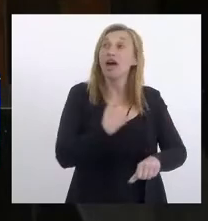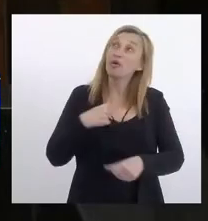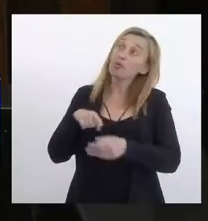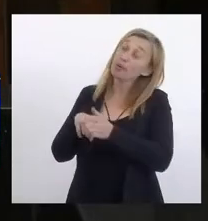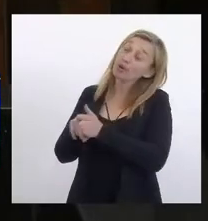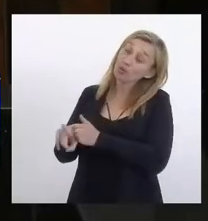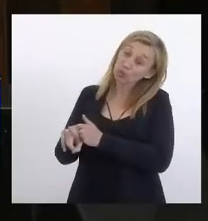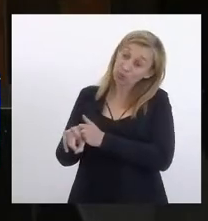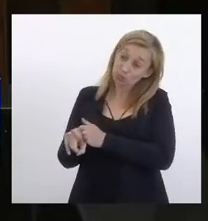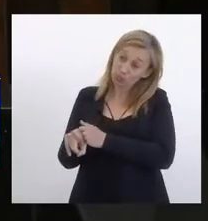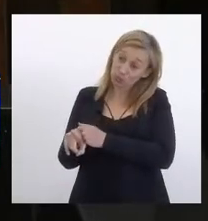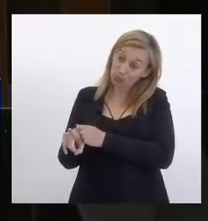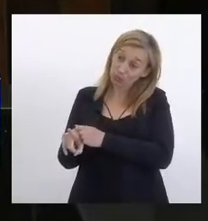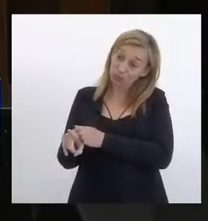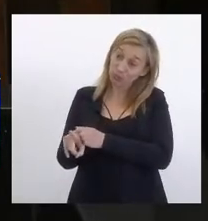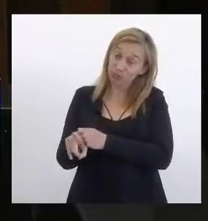pergunto